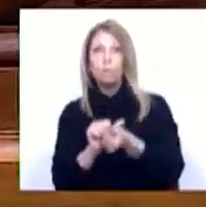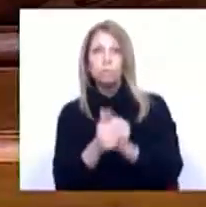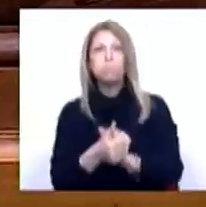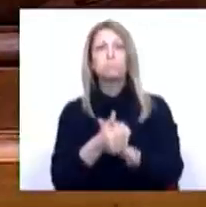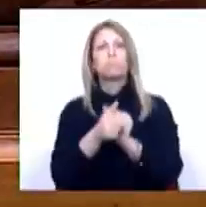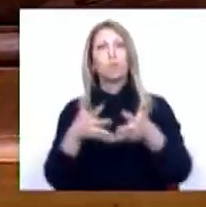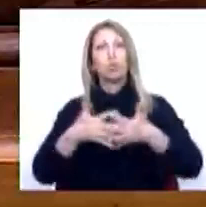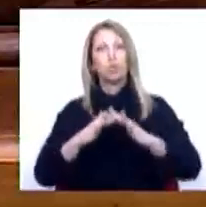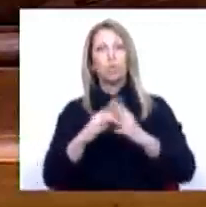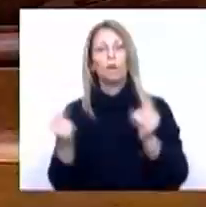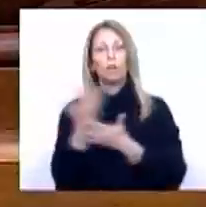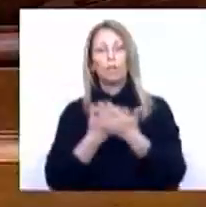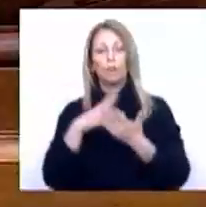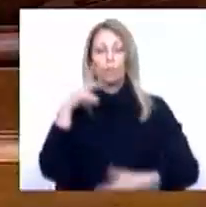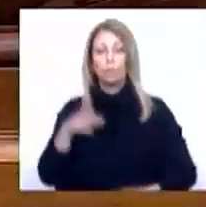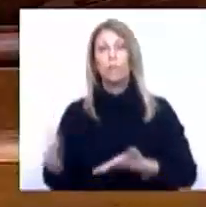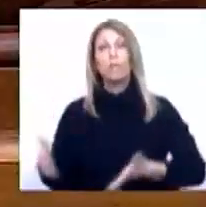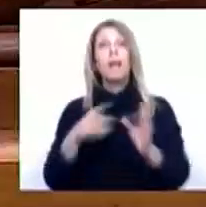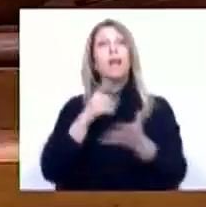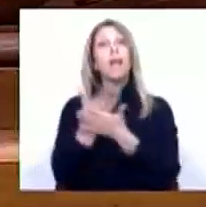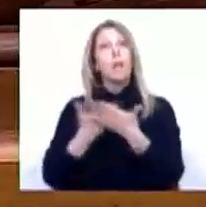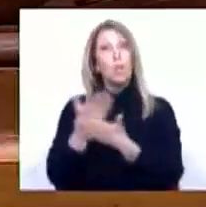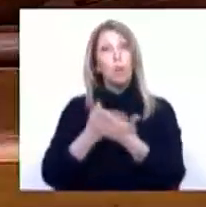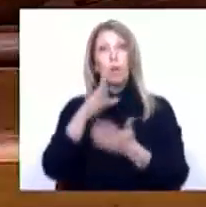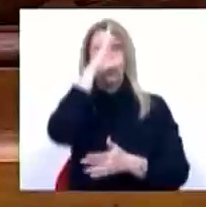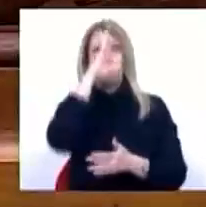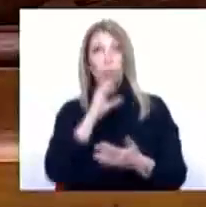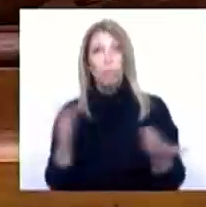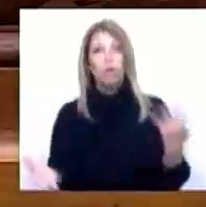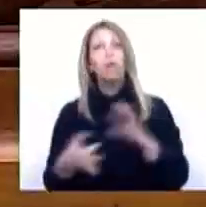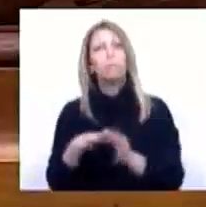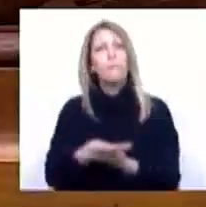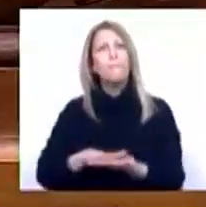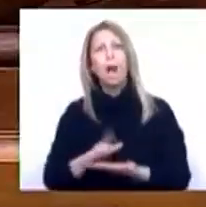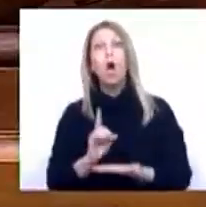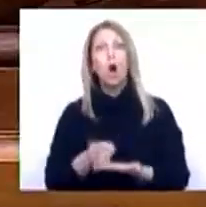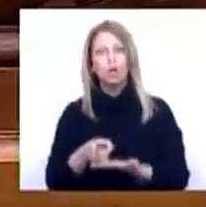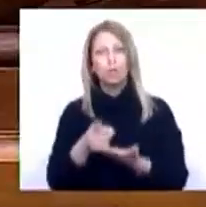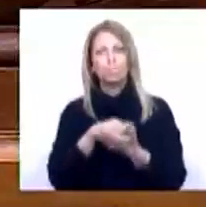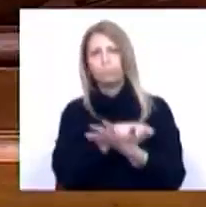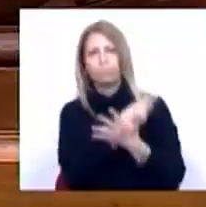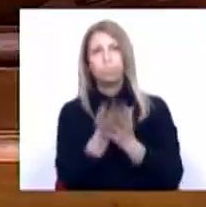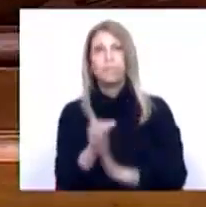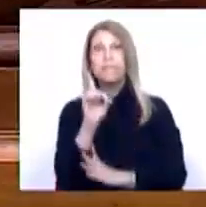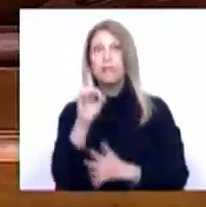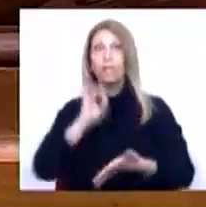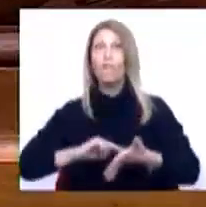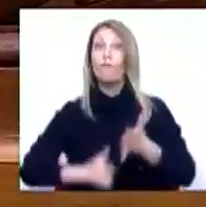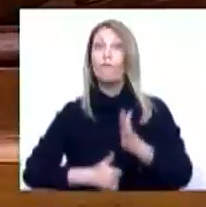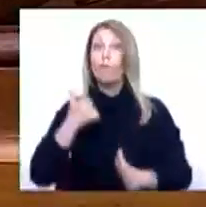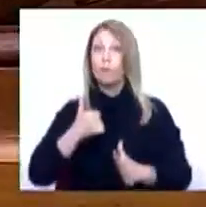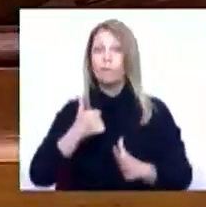economia portuguesa. A estratégia económica do Governo repousa em seis pilares fundamentais,